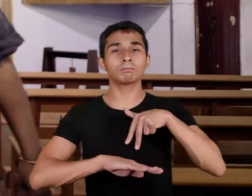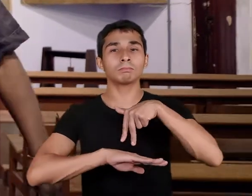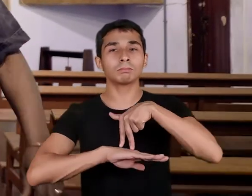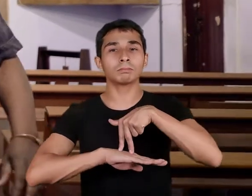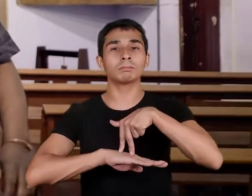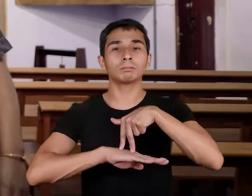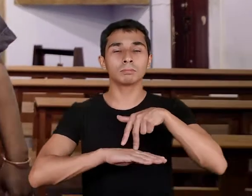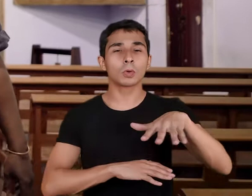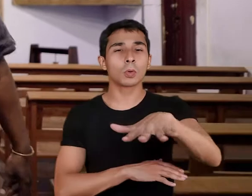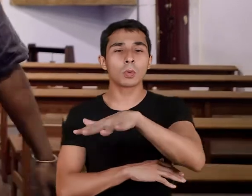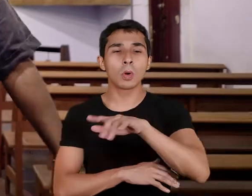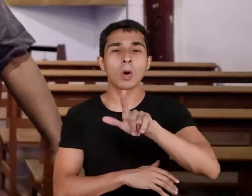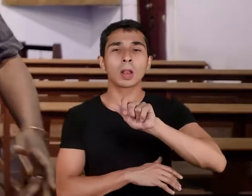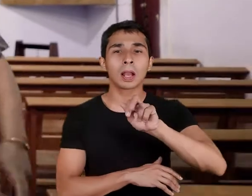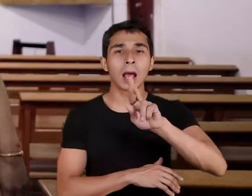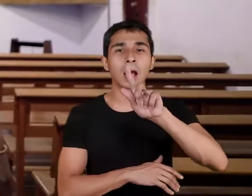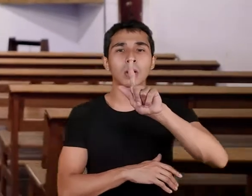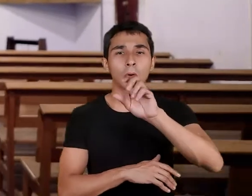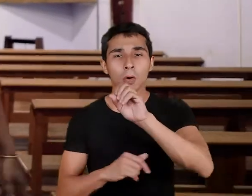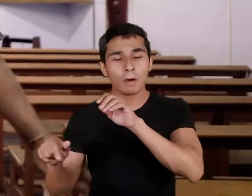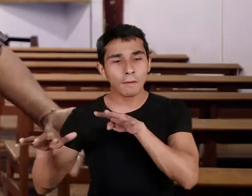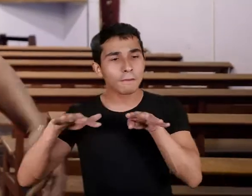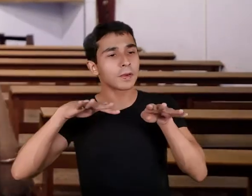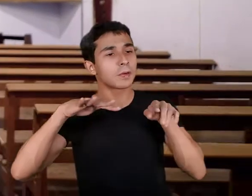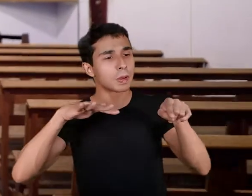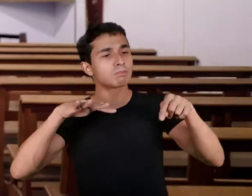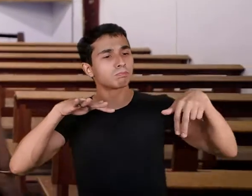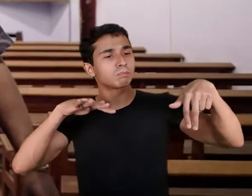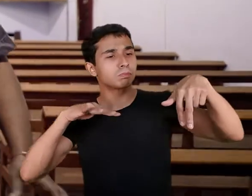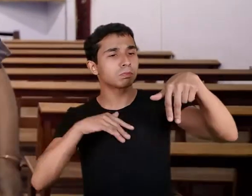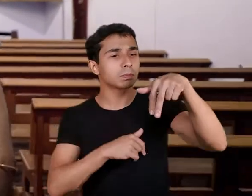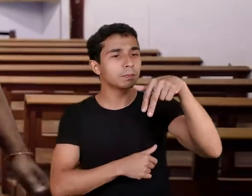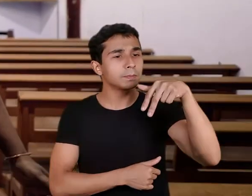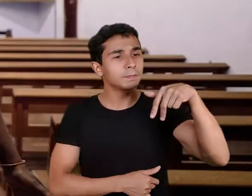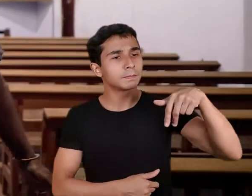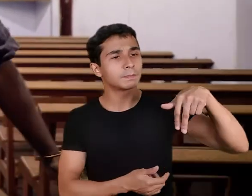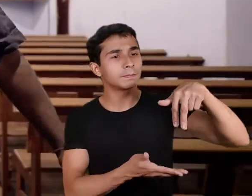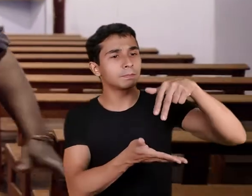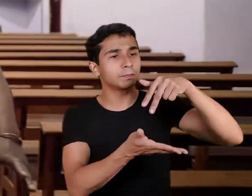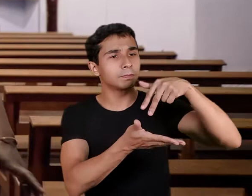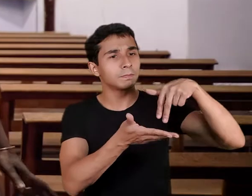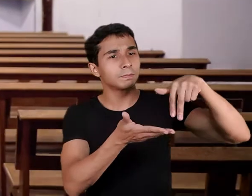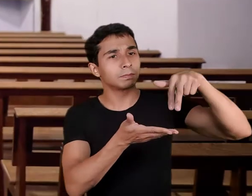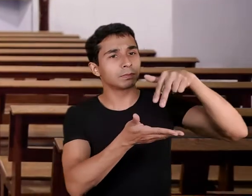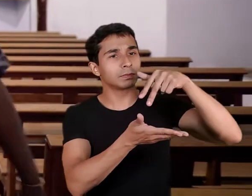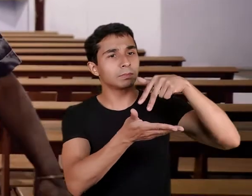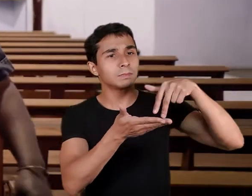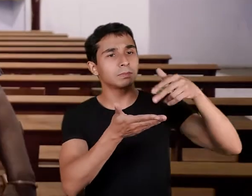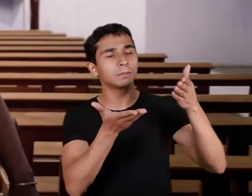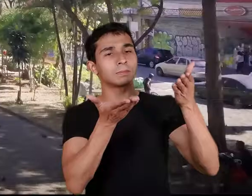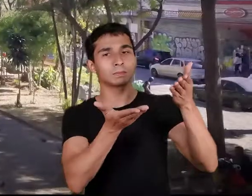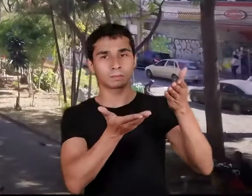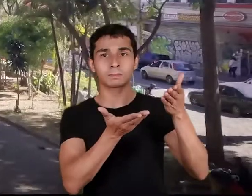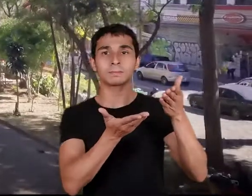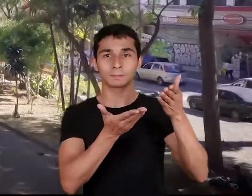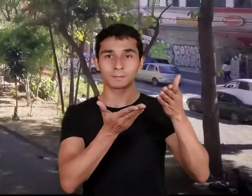viu. O seu bailado, brusão dourado, o rei sorriu.